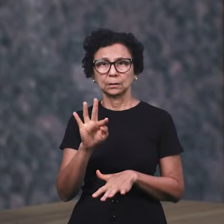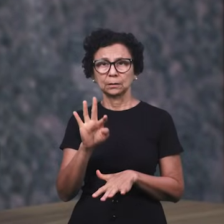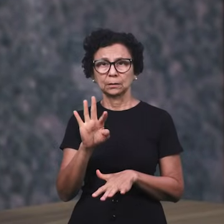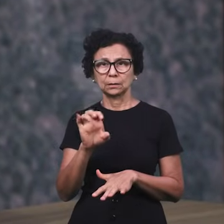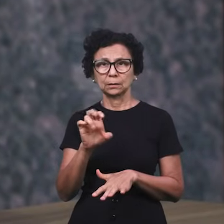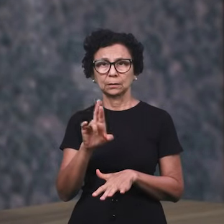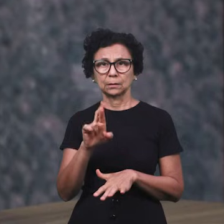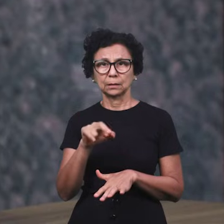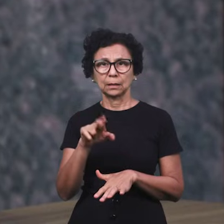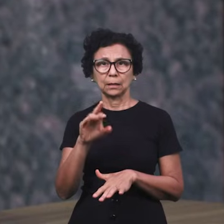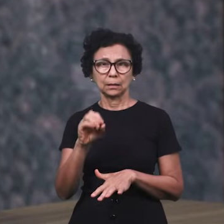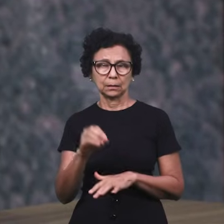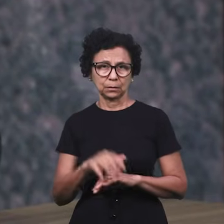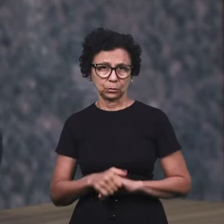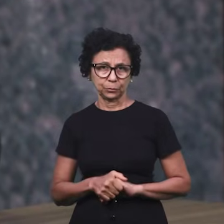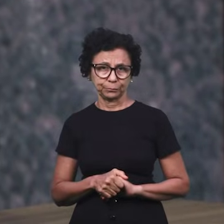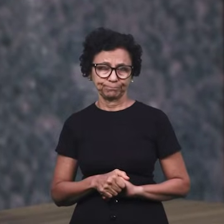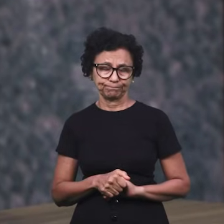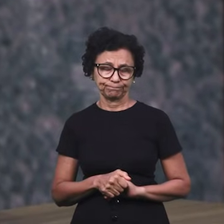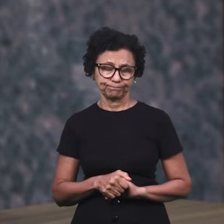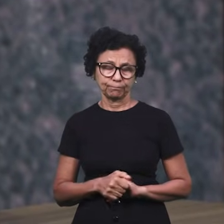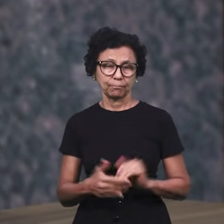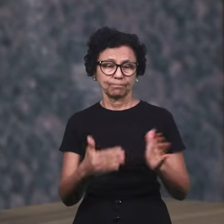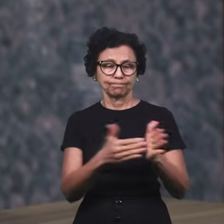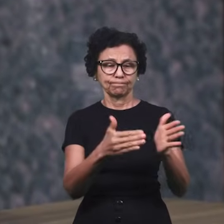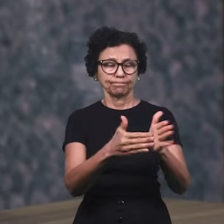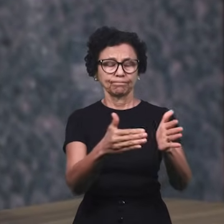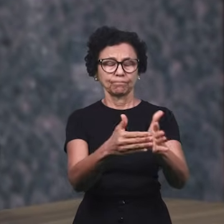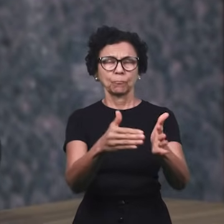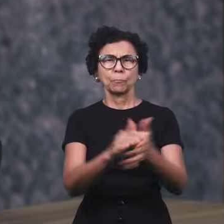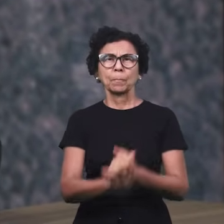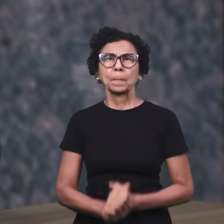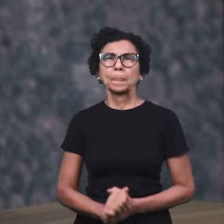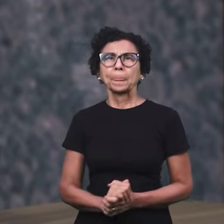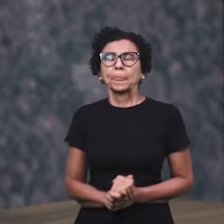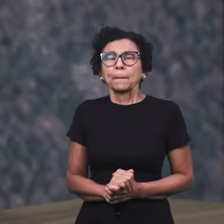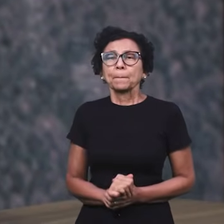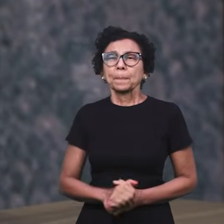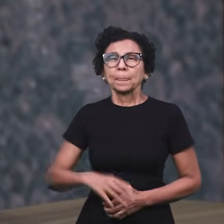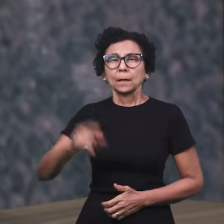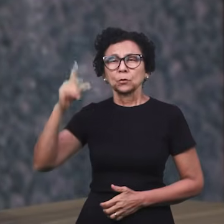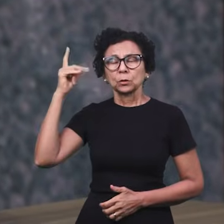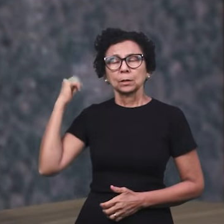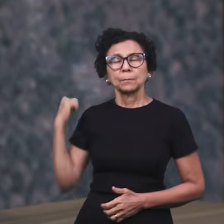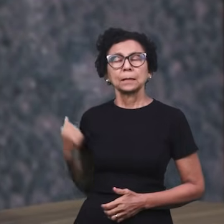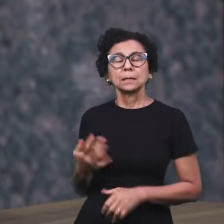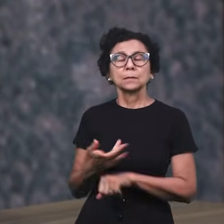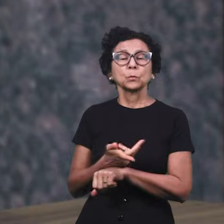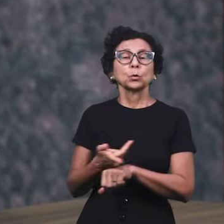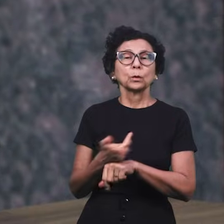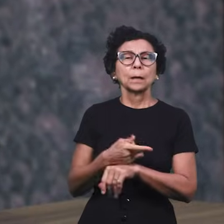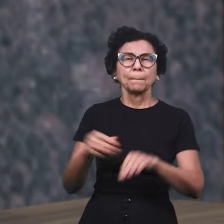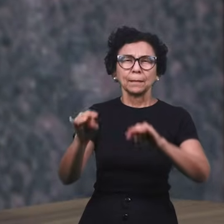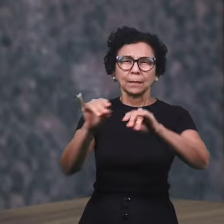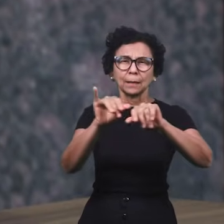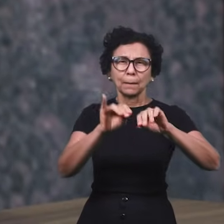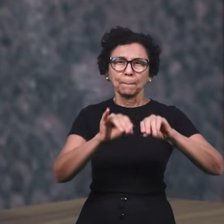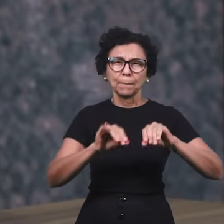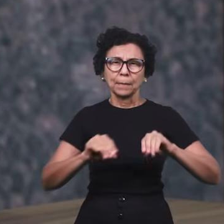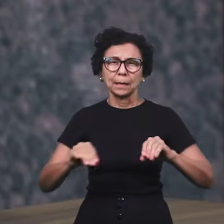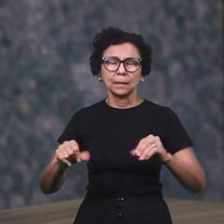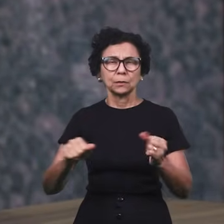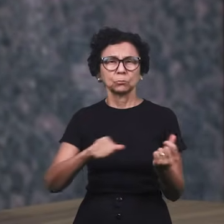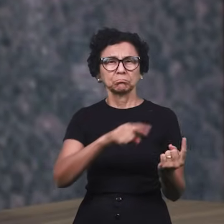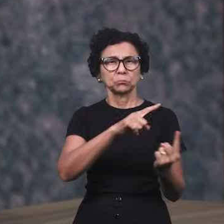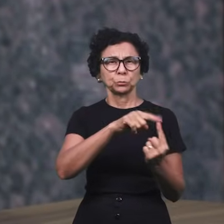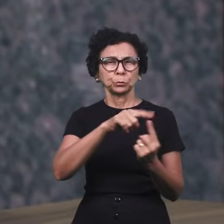como temperos, ingredientes de perfumes, ingredientes também de remédios. Além desses itens, as especiarias, vinham itens como